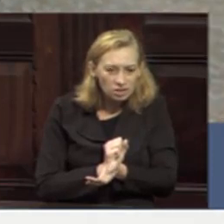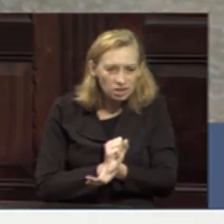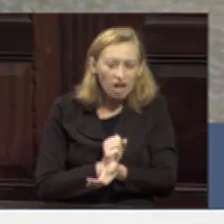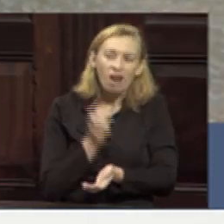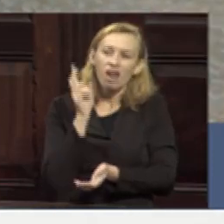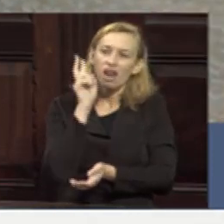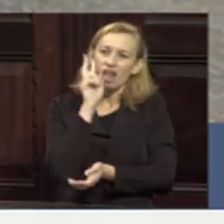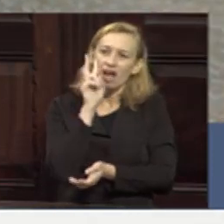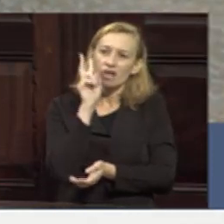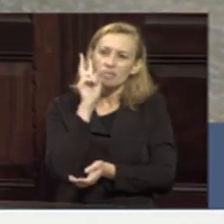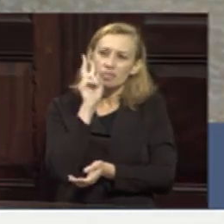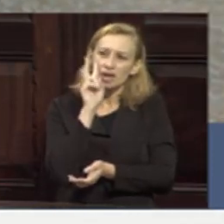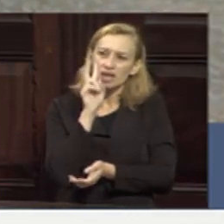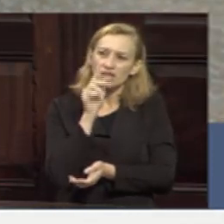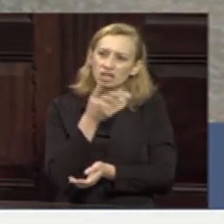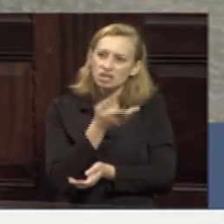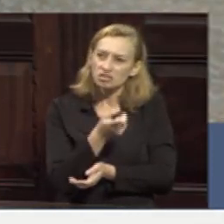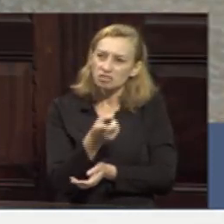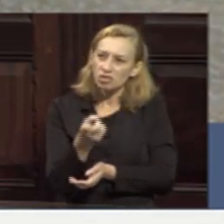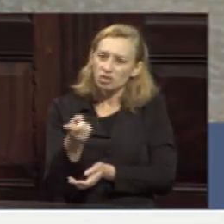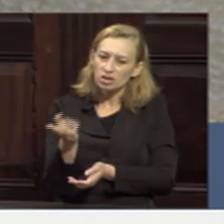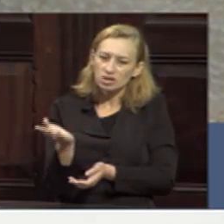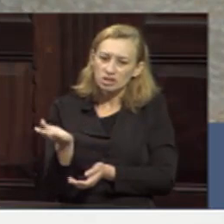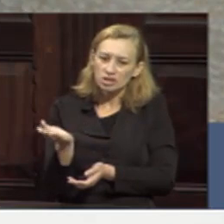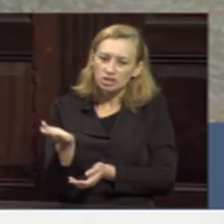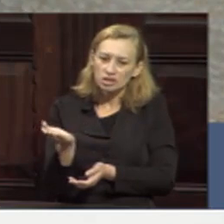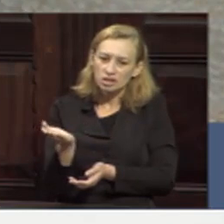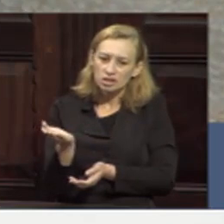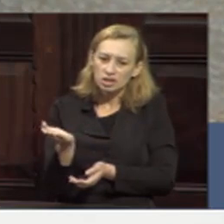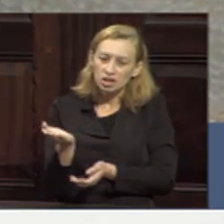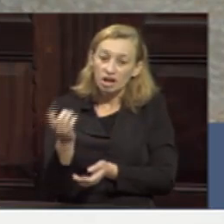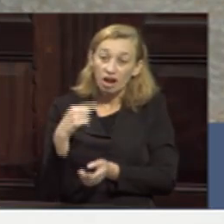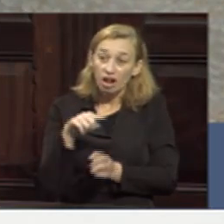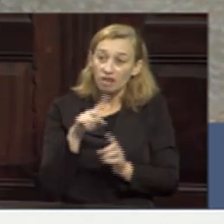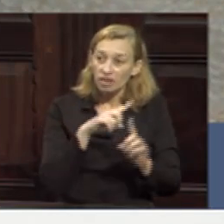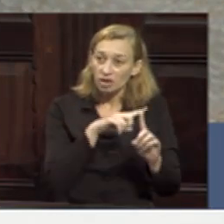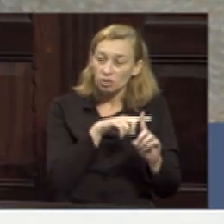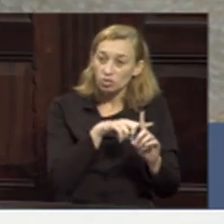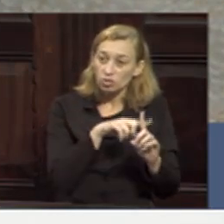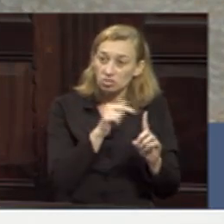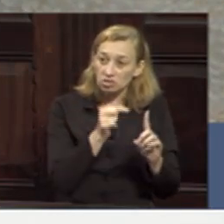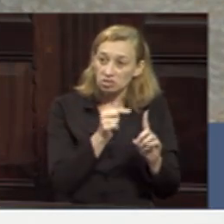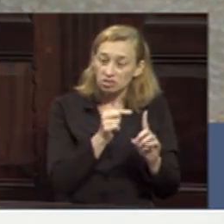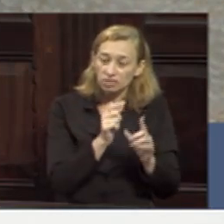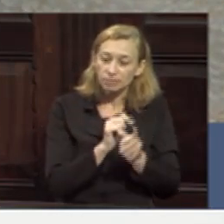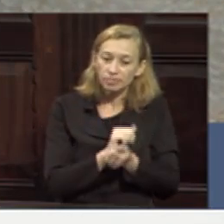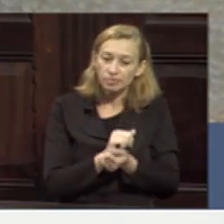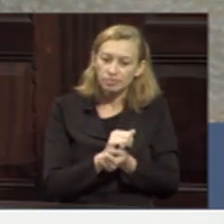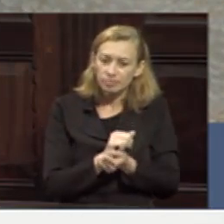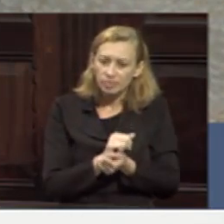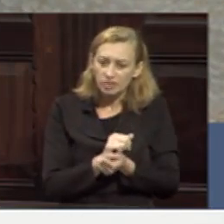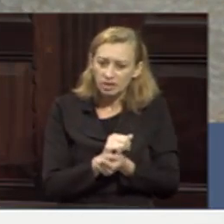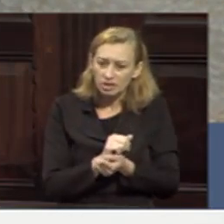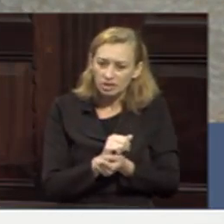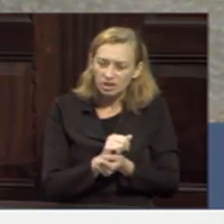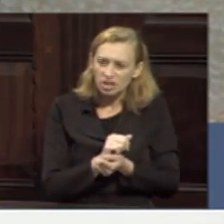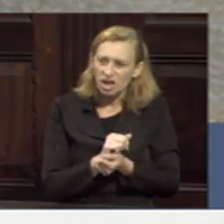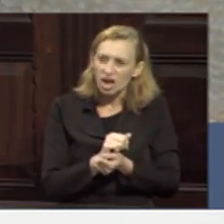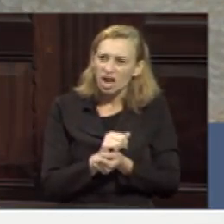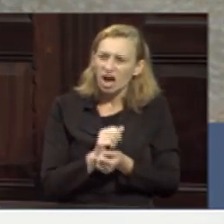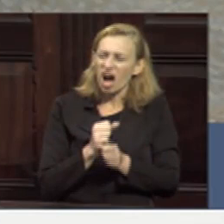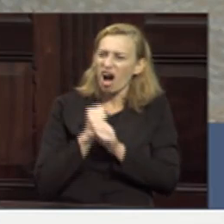vós, funâmbulos da cruz, que andais pelo universo há 1000 e tantos